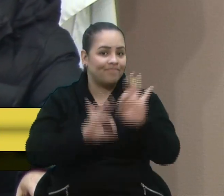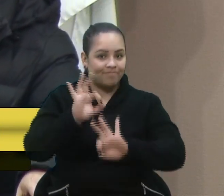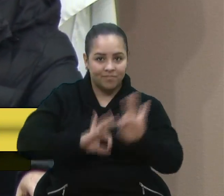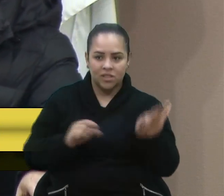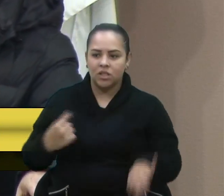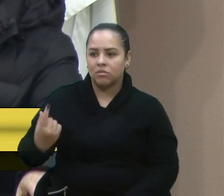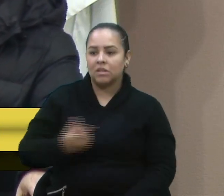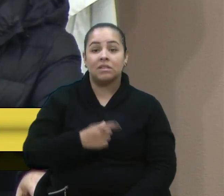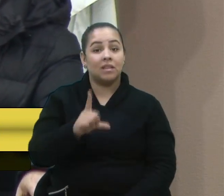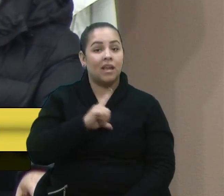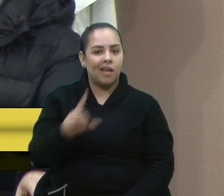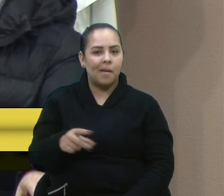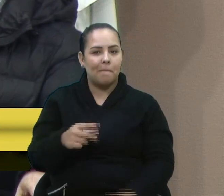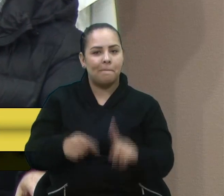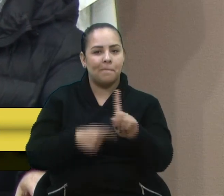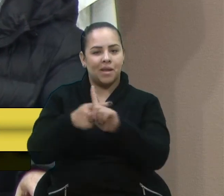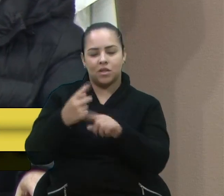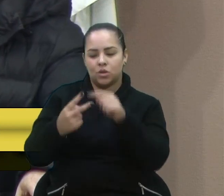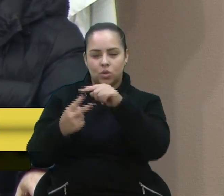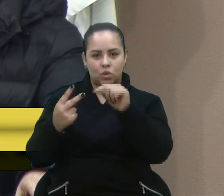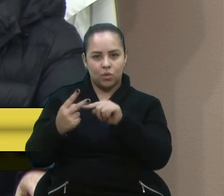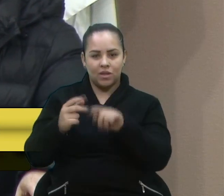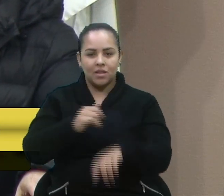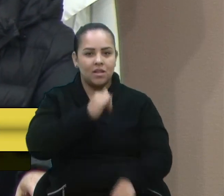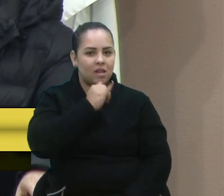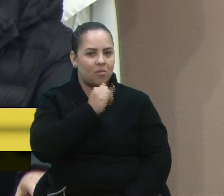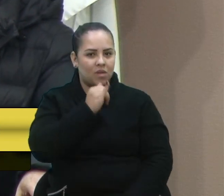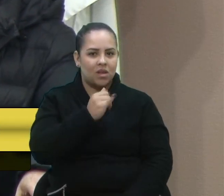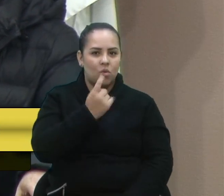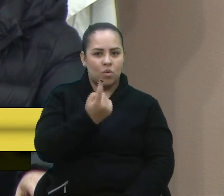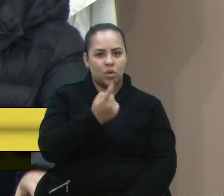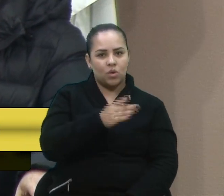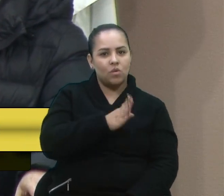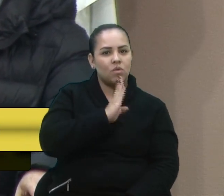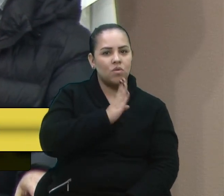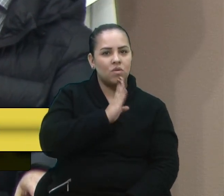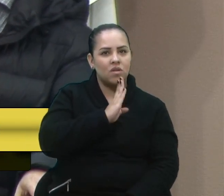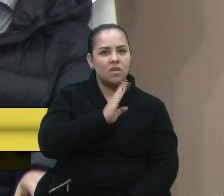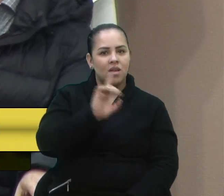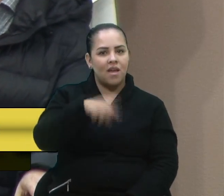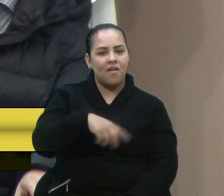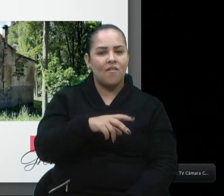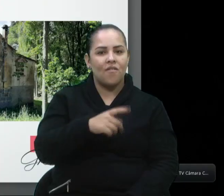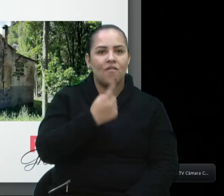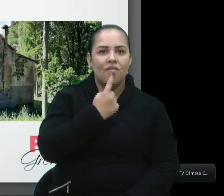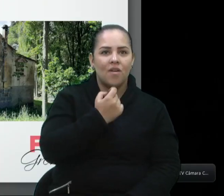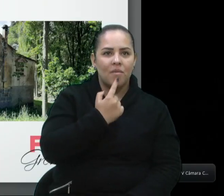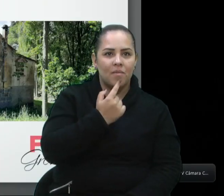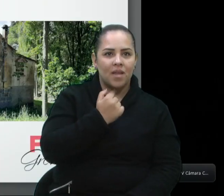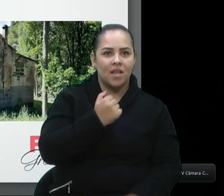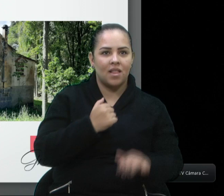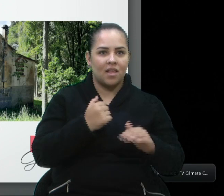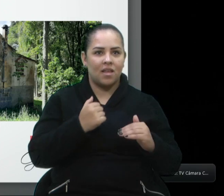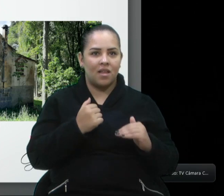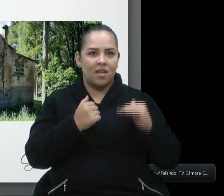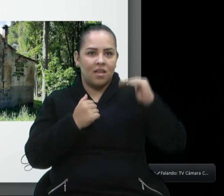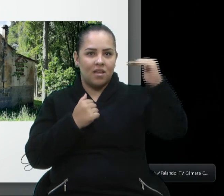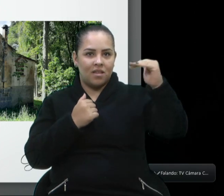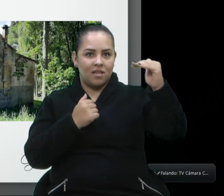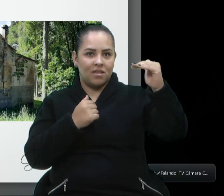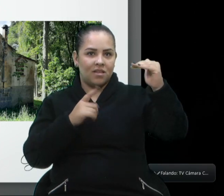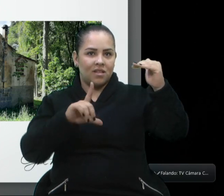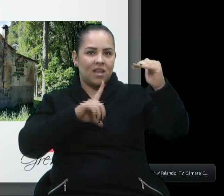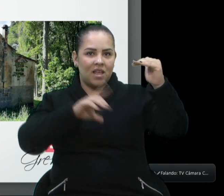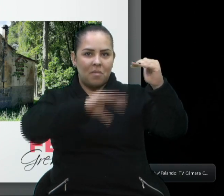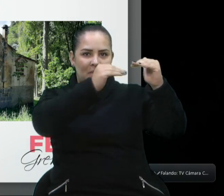temos mais 2 exemplos, né, uma que é muito conhecida, uma casa aqui na cidade de Caxias do Sul, aquela Casa Vermelha, e a casa de baixo é lá na linha 40,